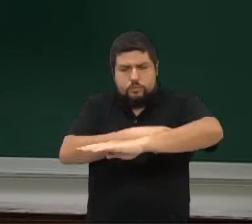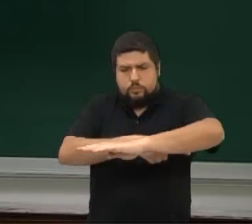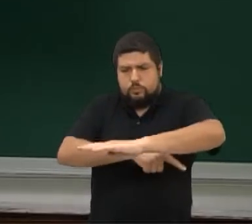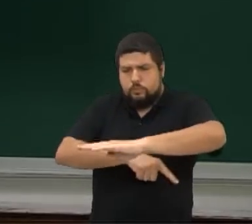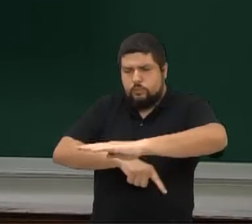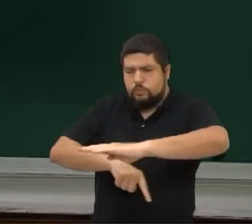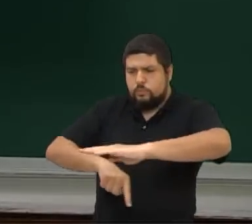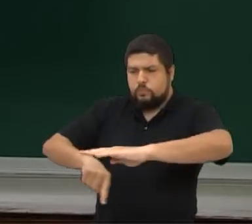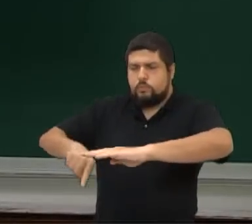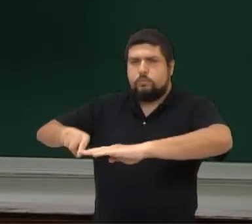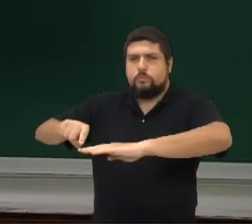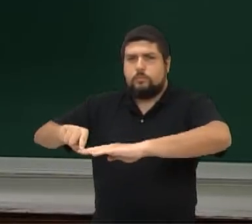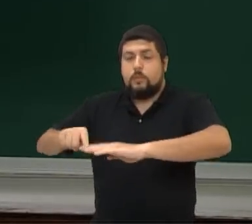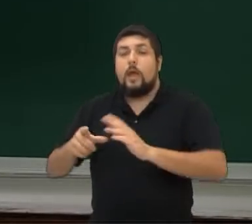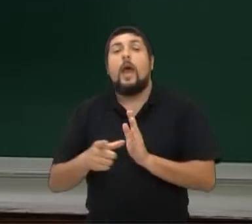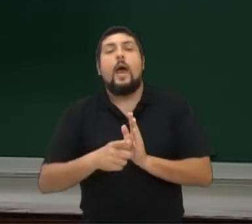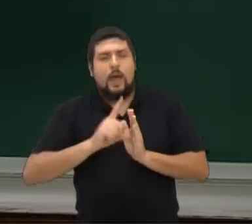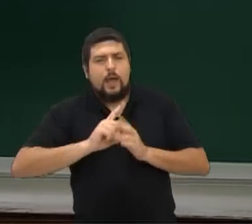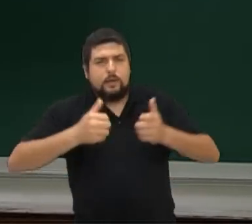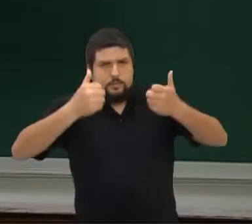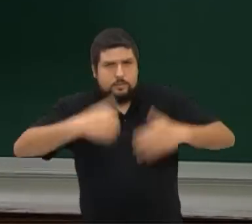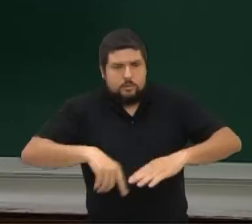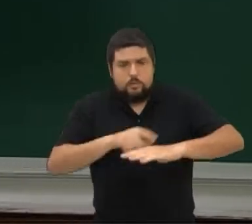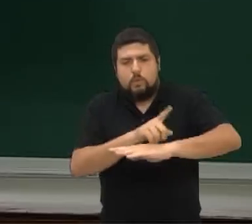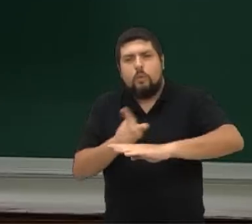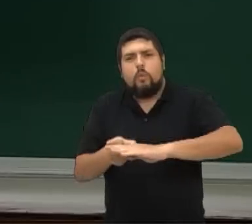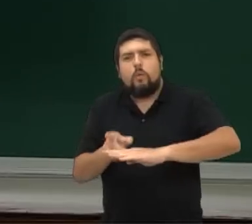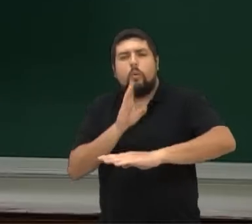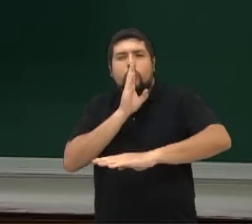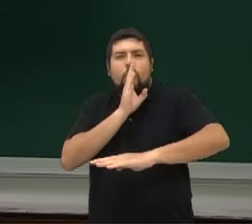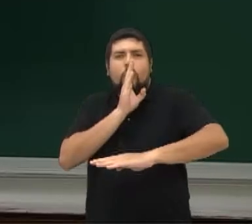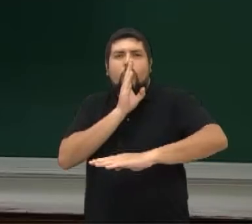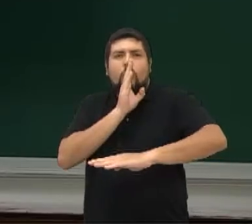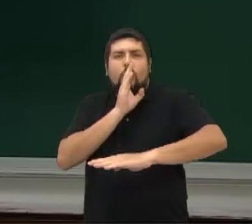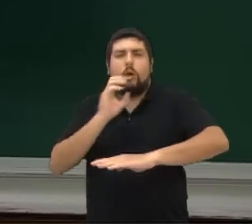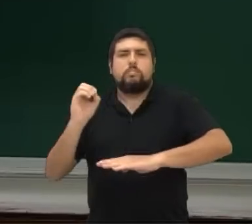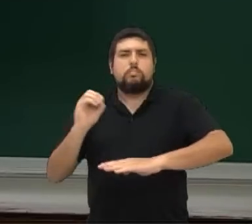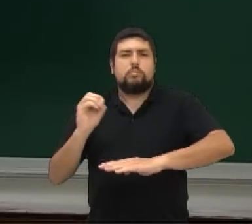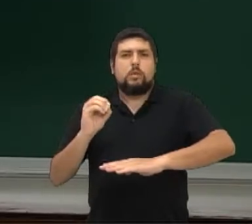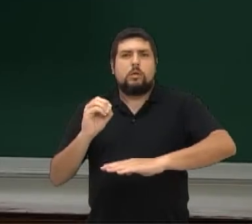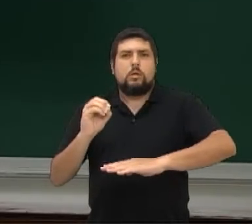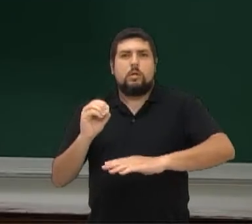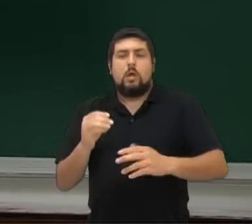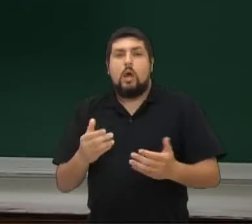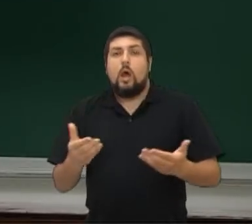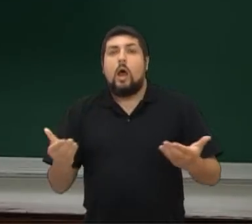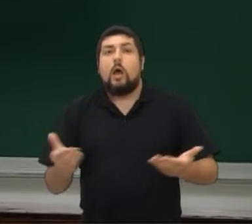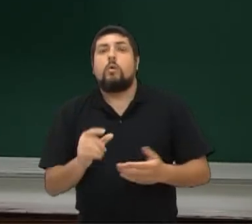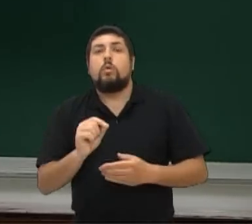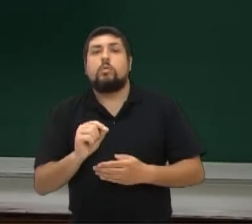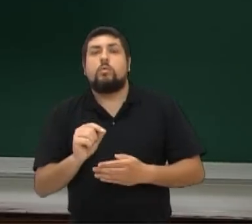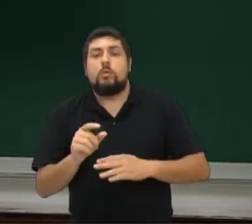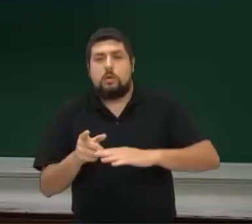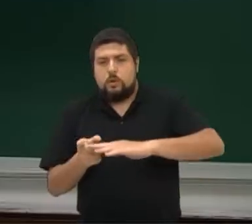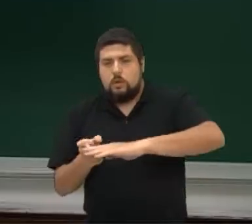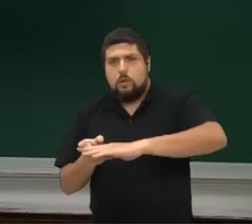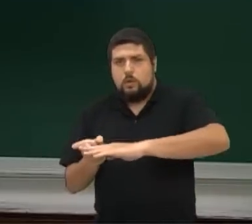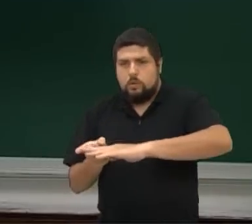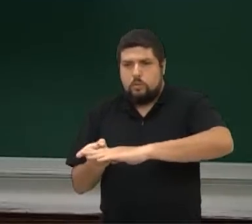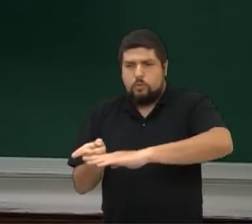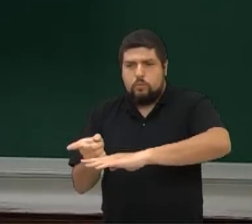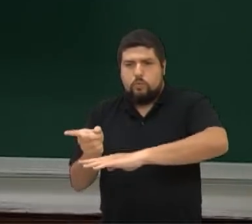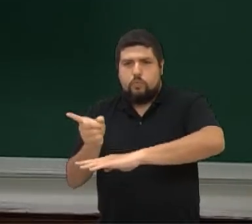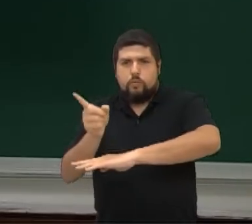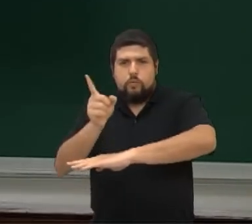andou essa volta, né? No sentido anti-horário, no sentido contrário daquele sentido do